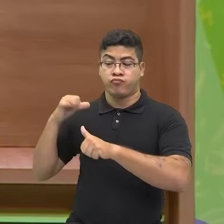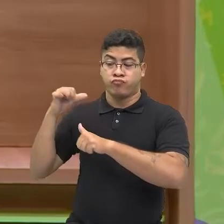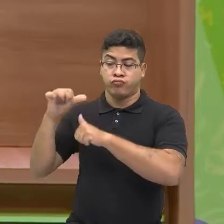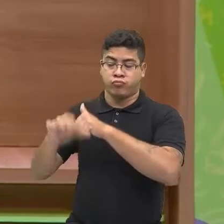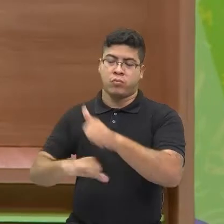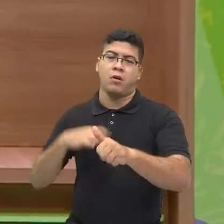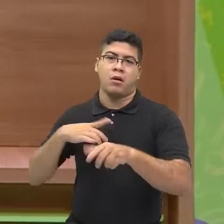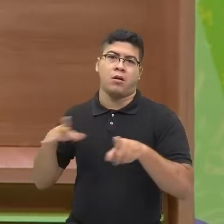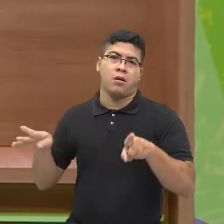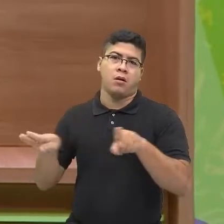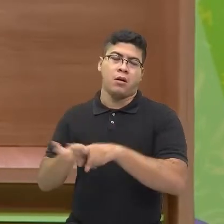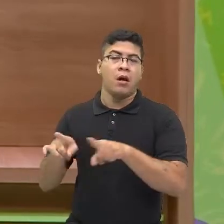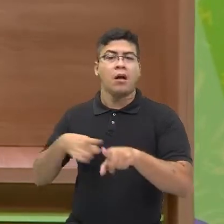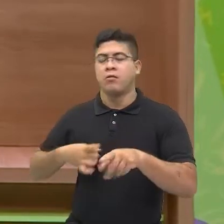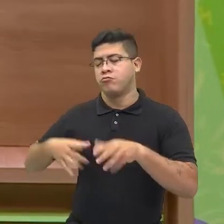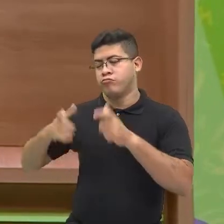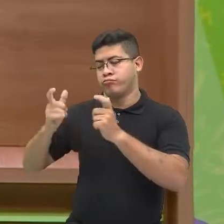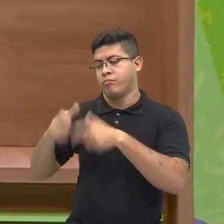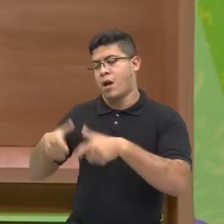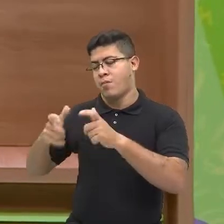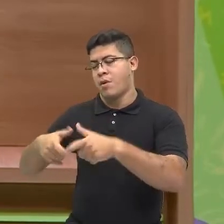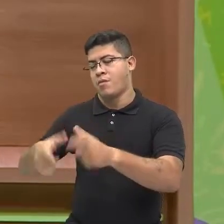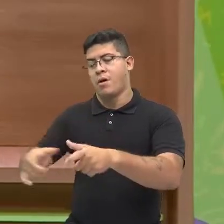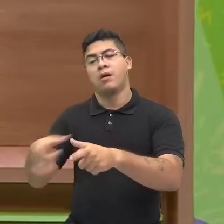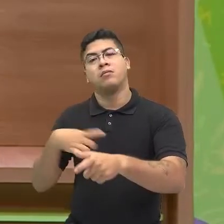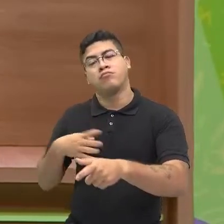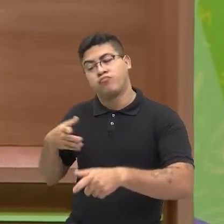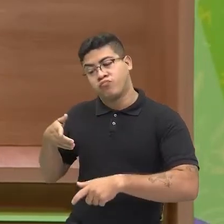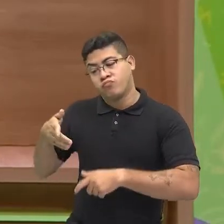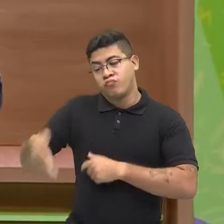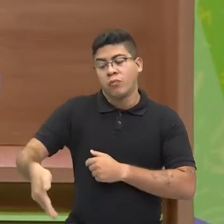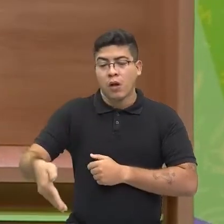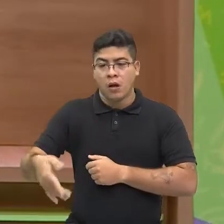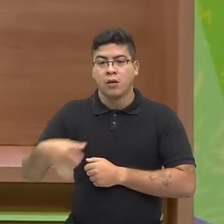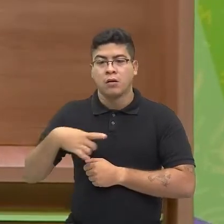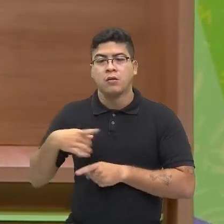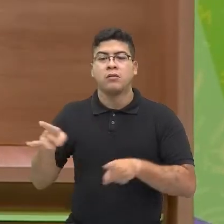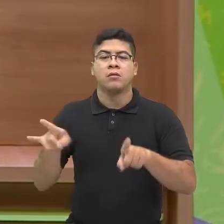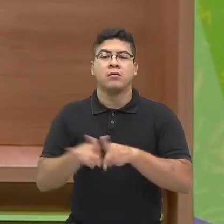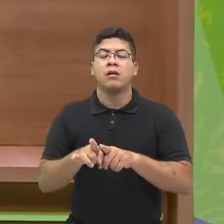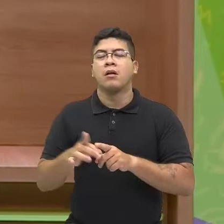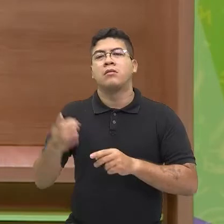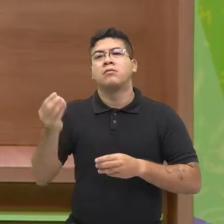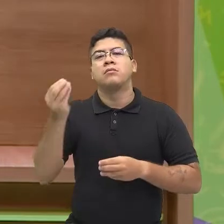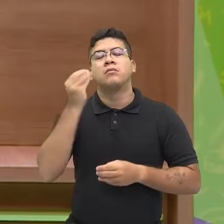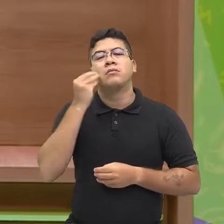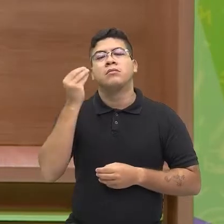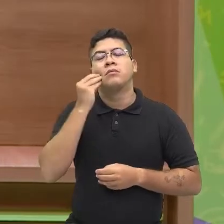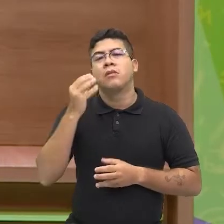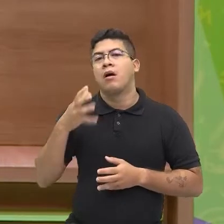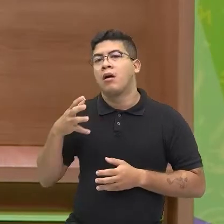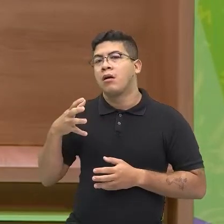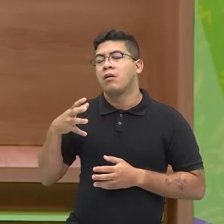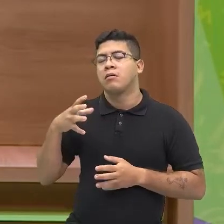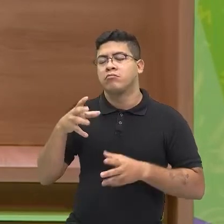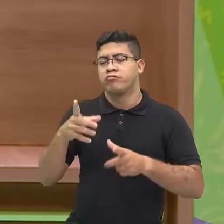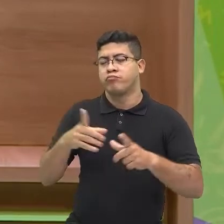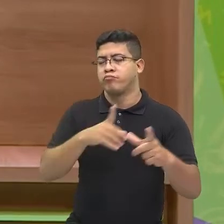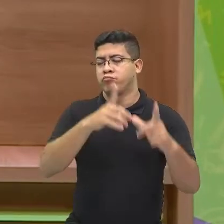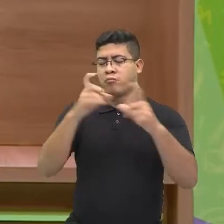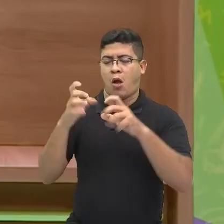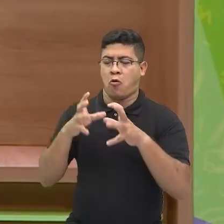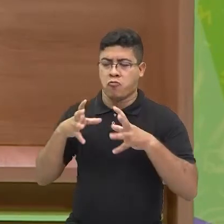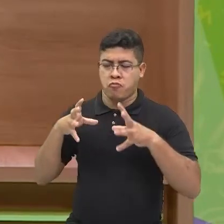vários momentos, em várias sequências, esse movimento. Então, eles tentavam captar o movimento das máquinas,